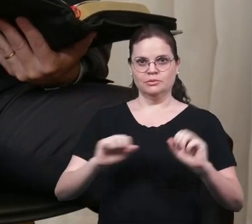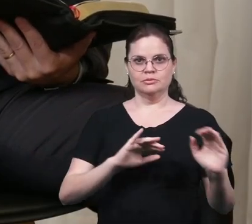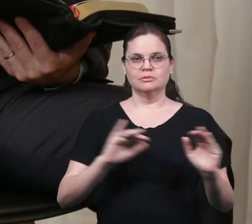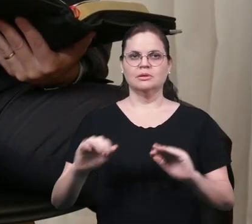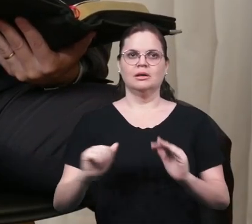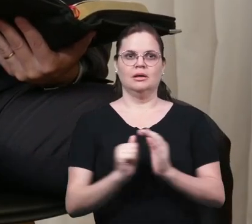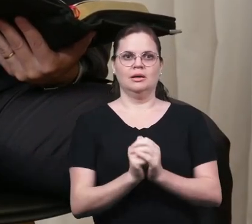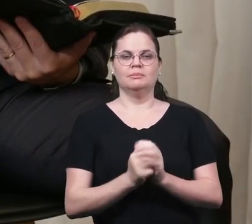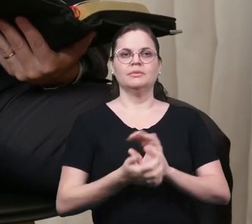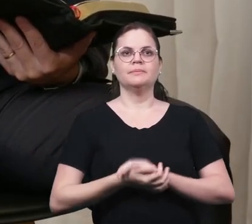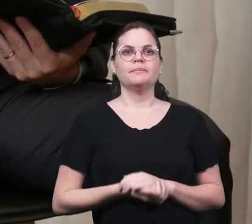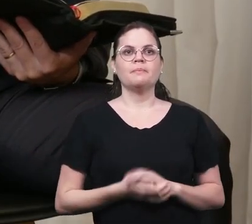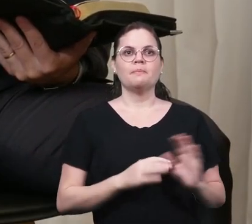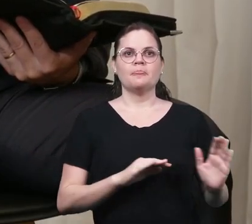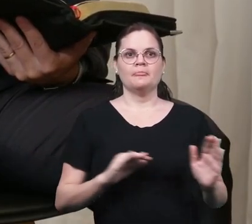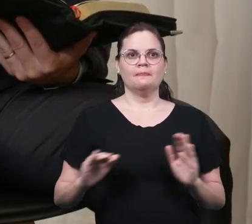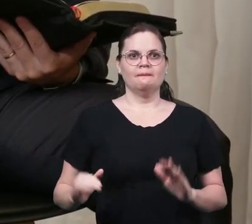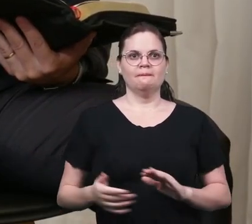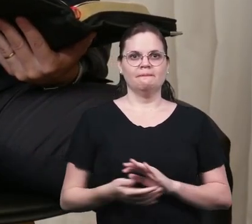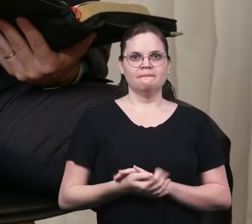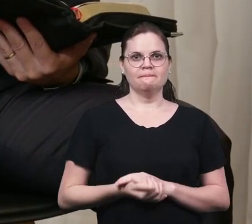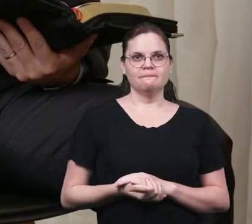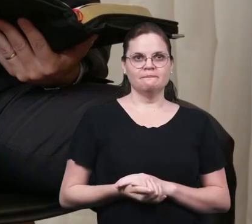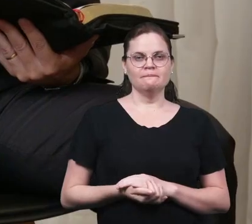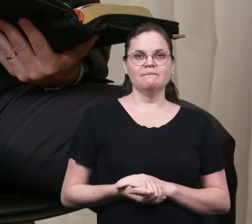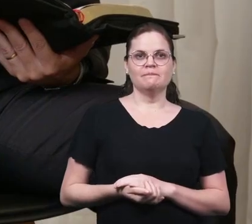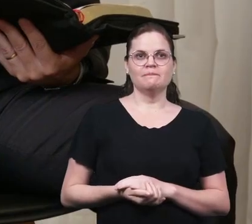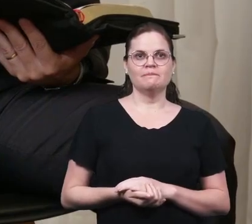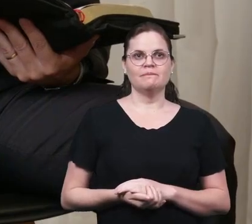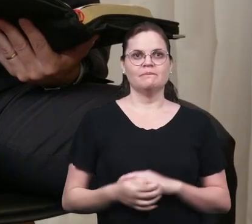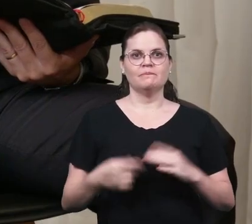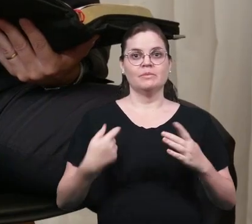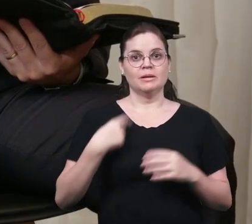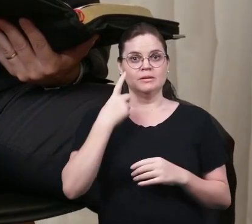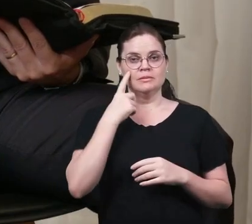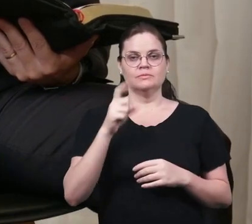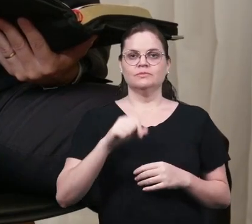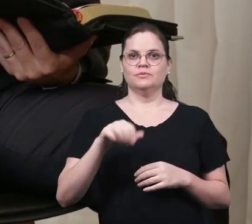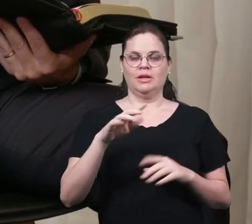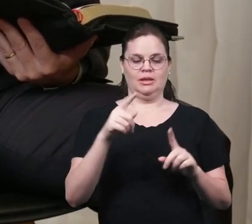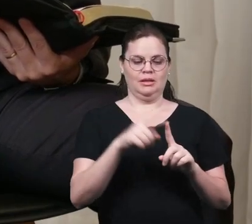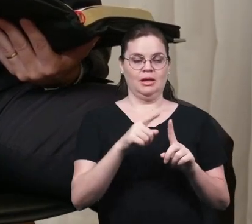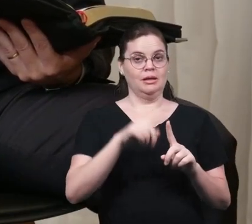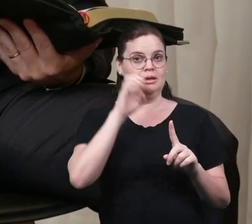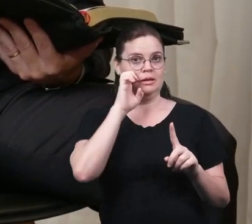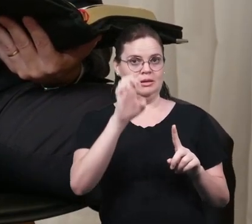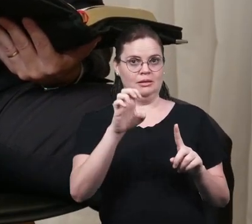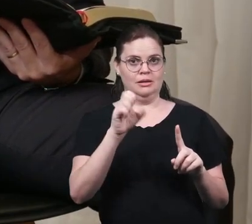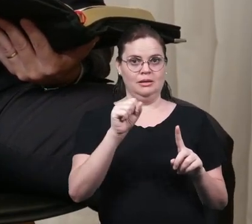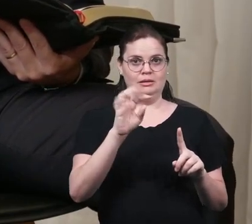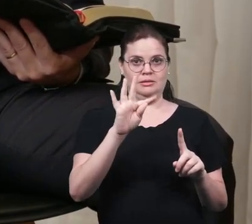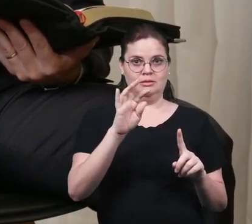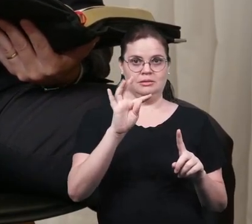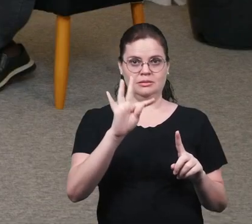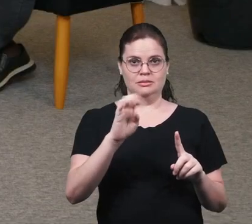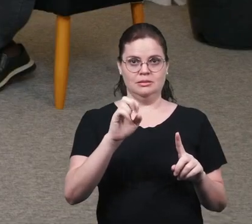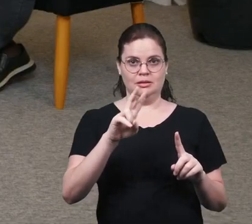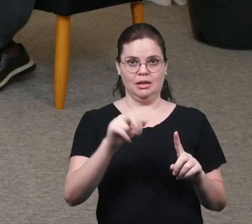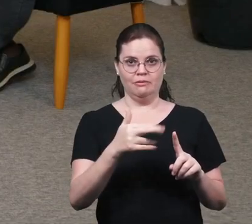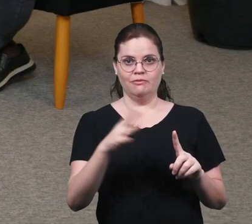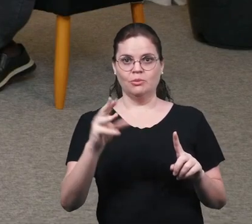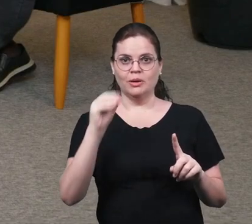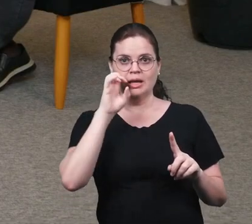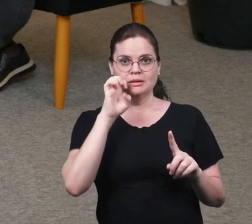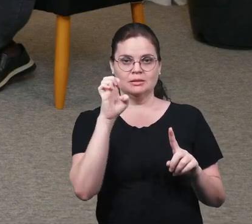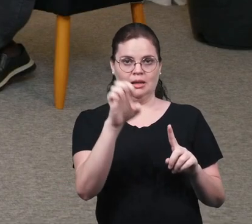Na instituição desses diáconos, né? Então nós temos ali o nome de Estevão, que foi chamado,